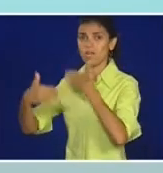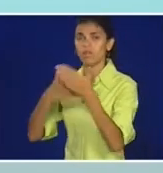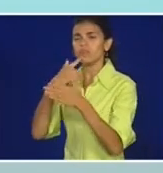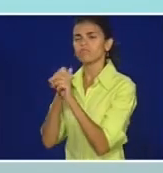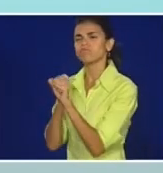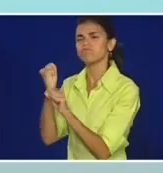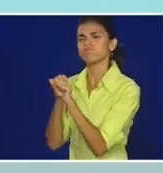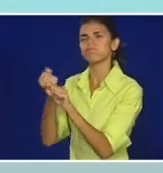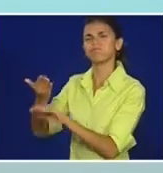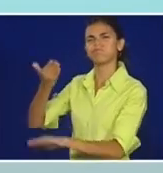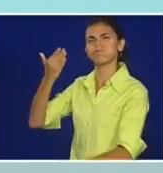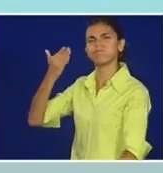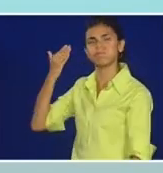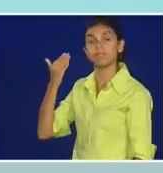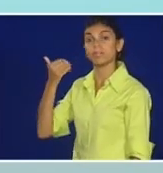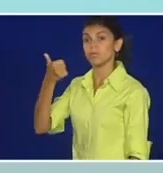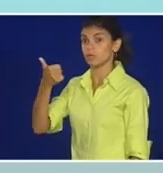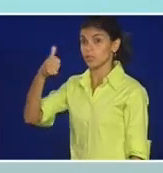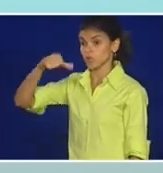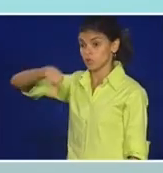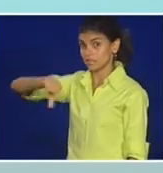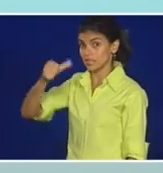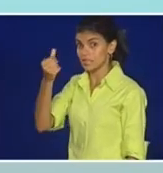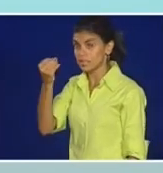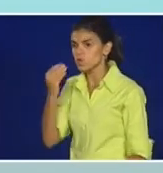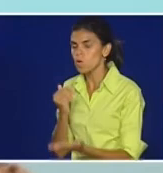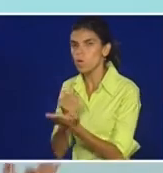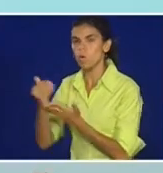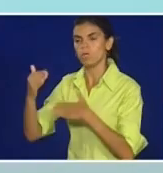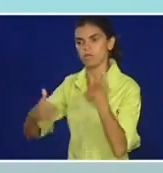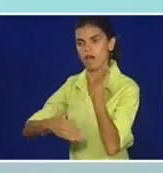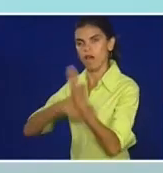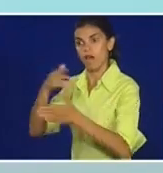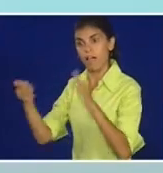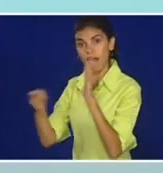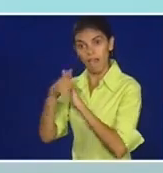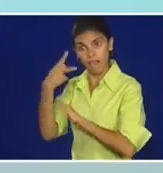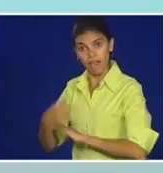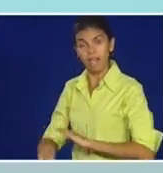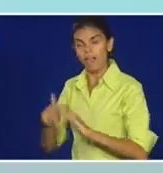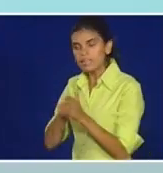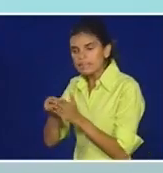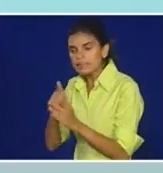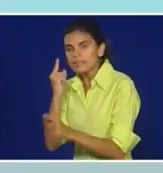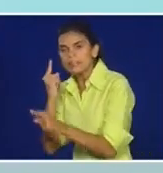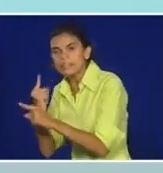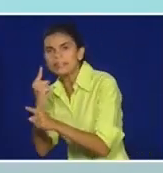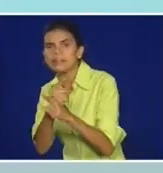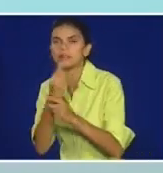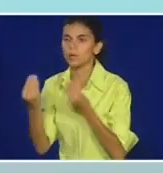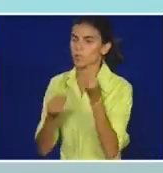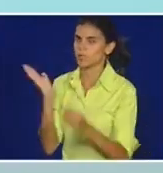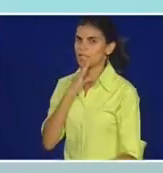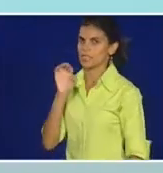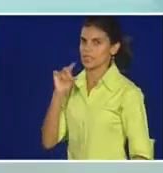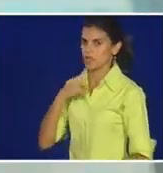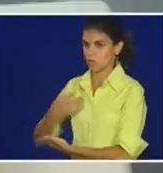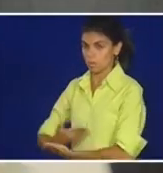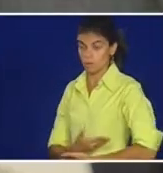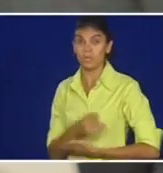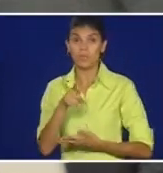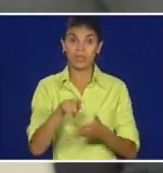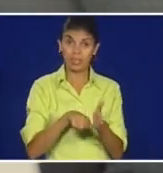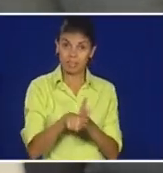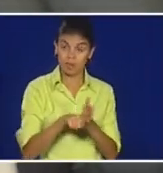nova. Já na década de 60, foram lançados os primeiros programas desse instituto com relação ao diagnóstico